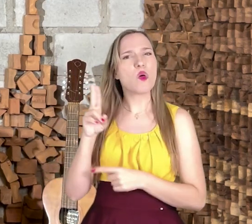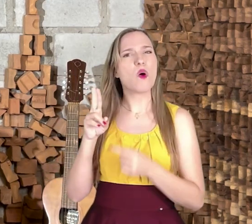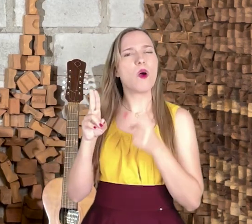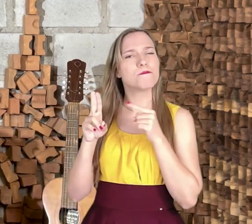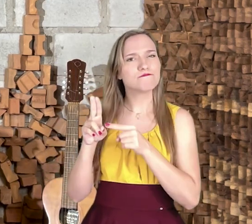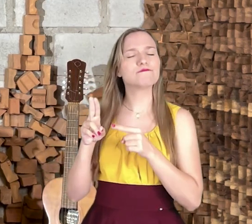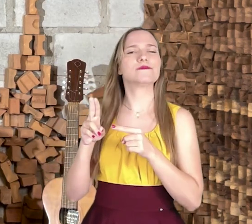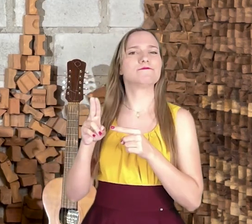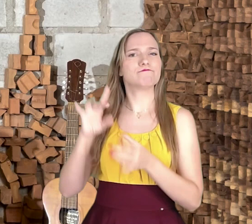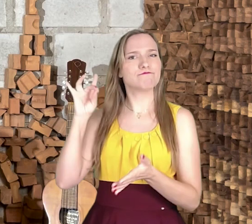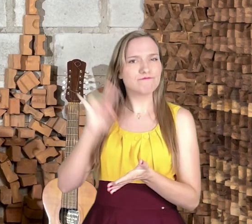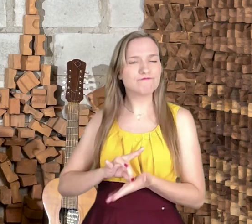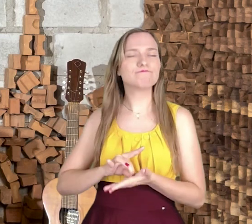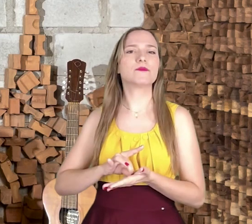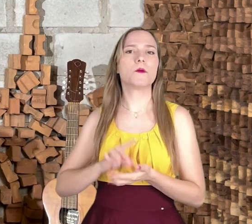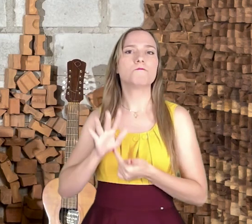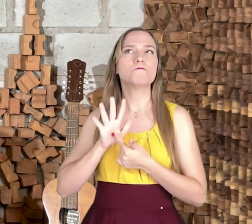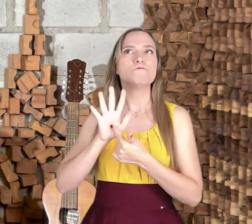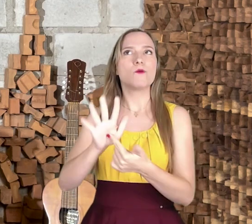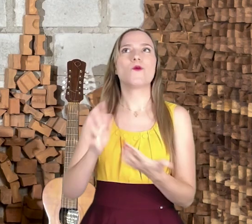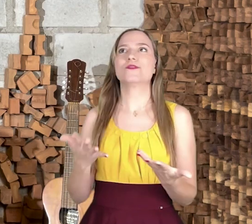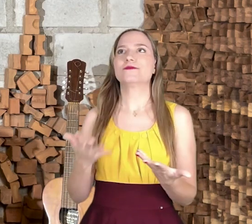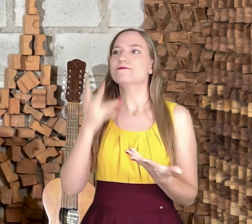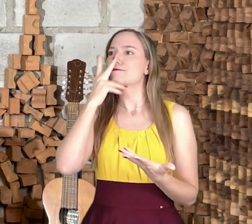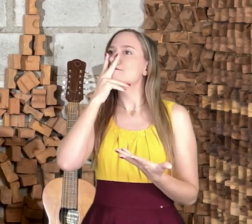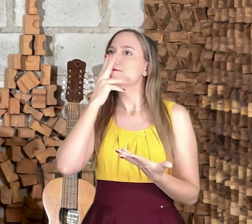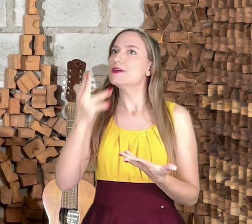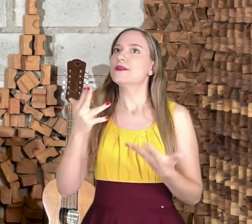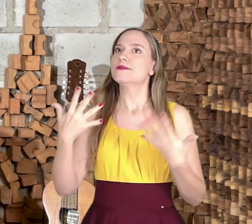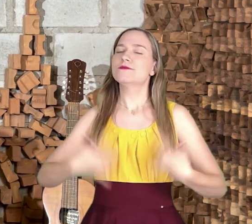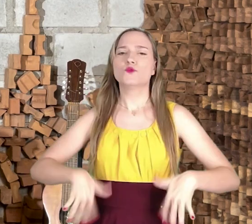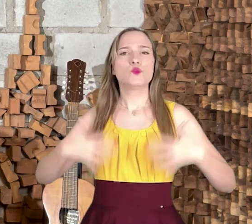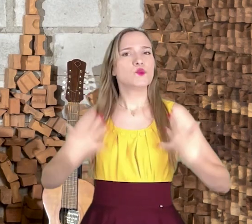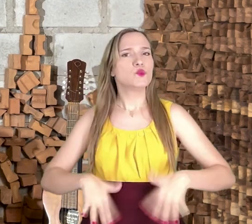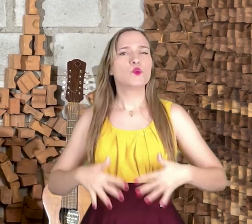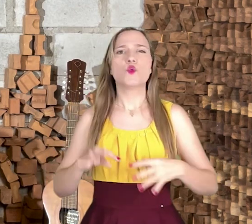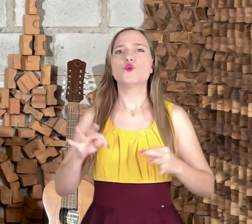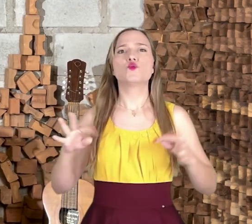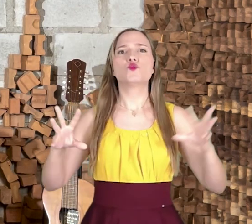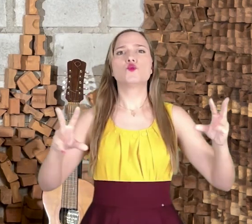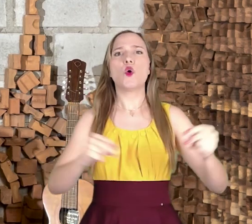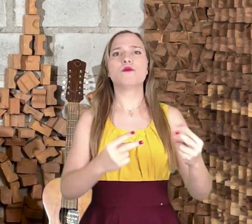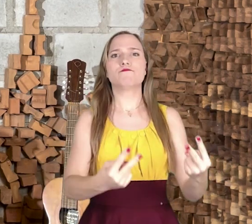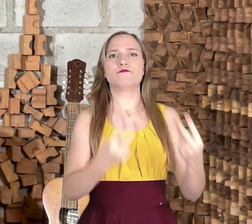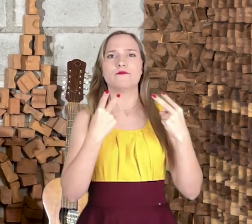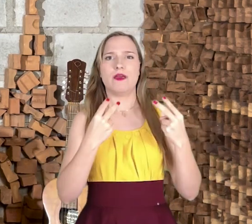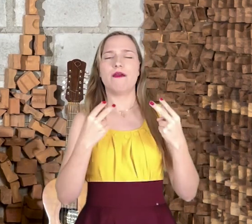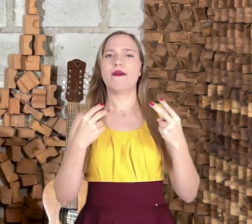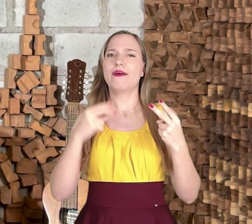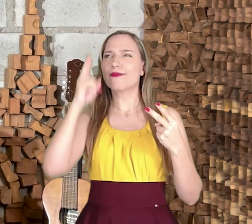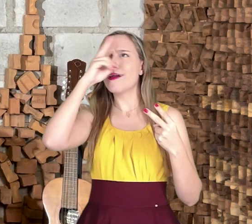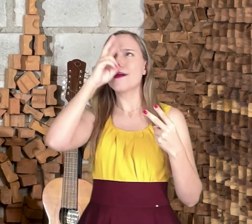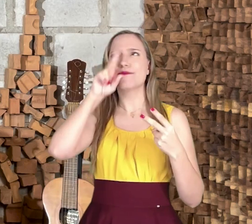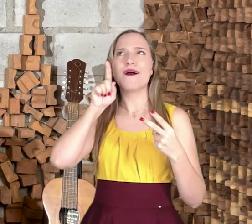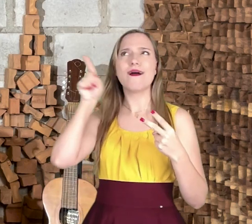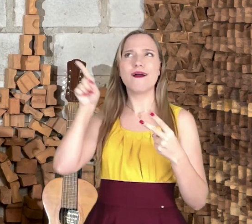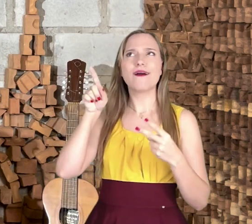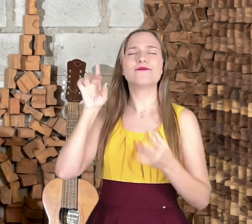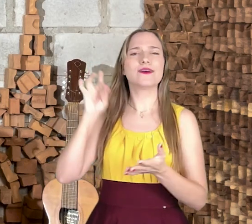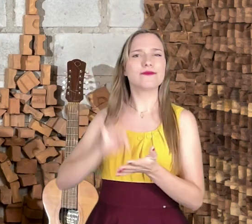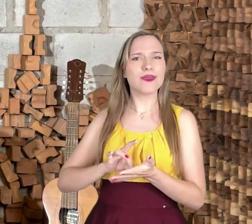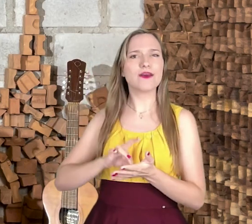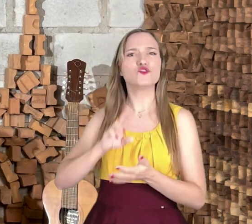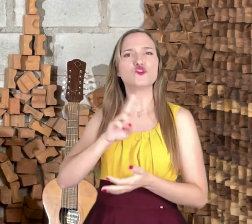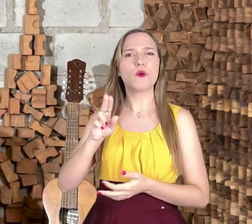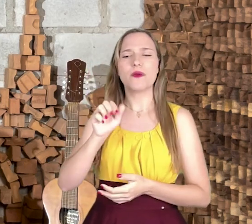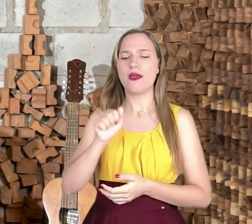esse nome que traz um peso, assim, todo mundo que me conhece me refere bastante isso, que África traz um peso, e